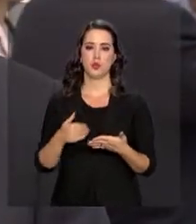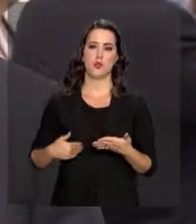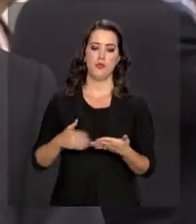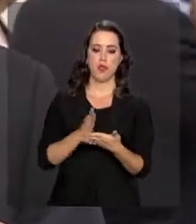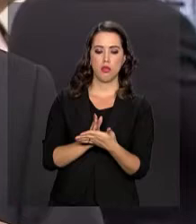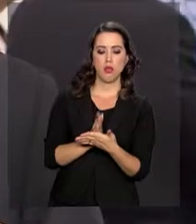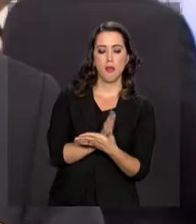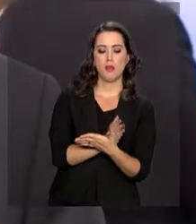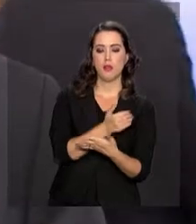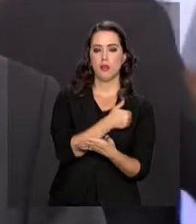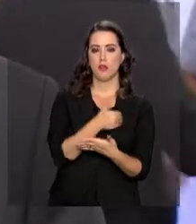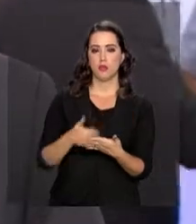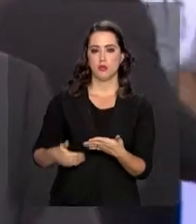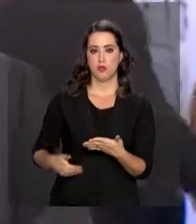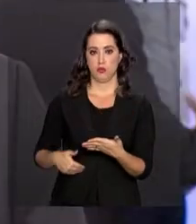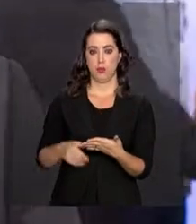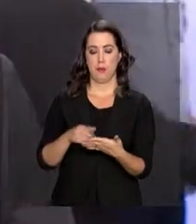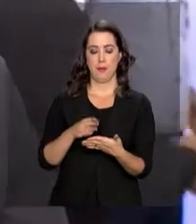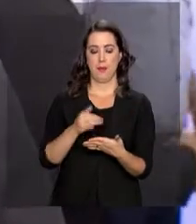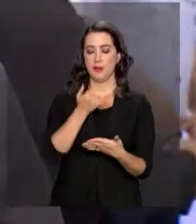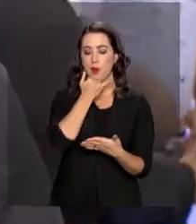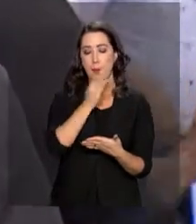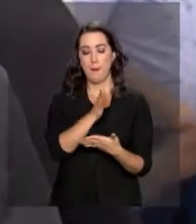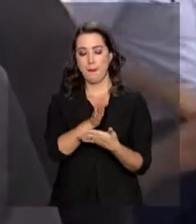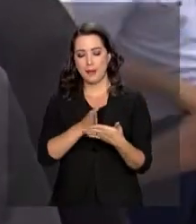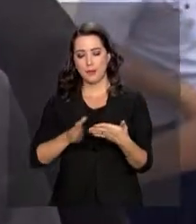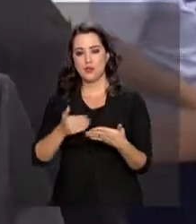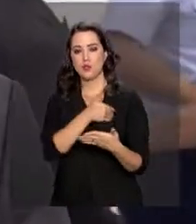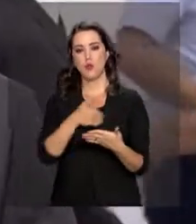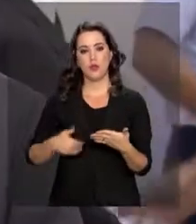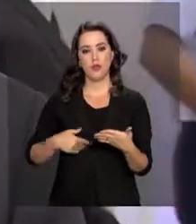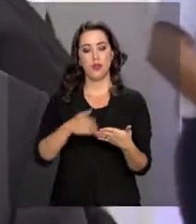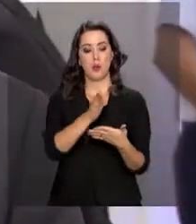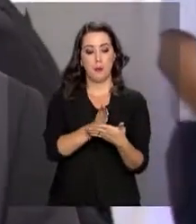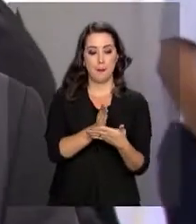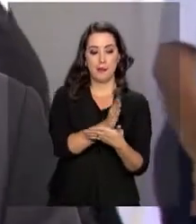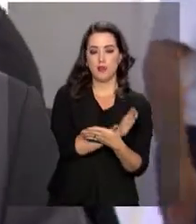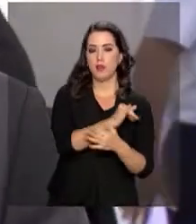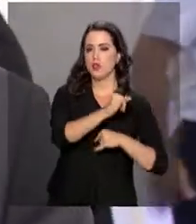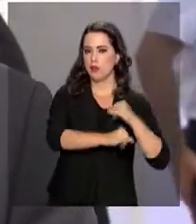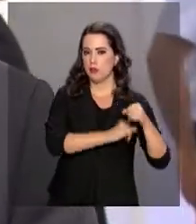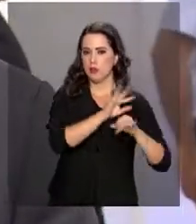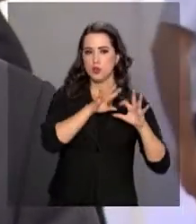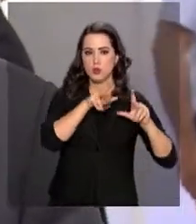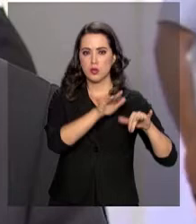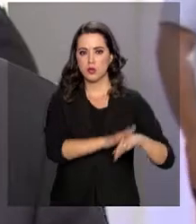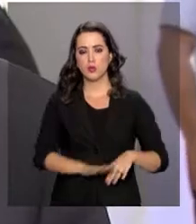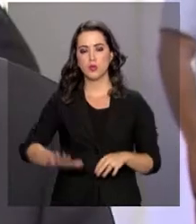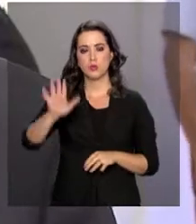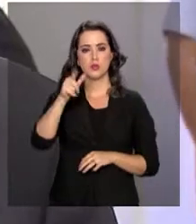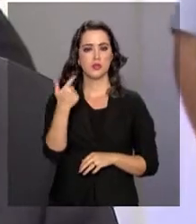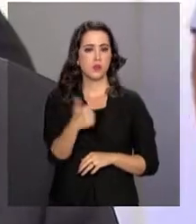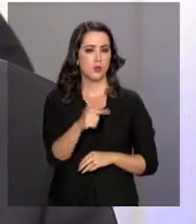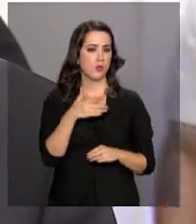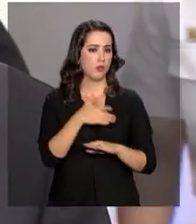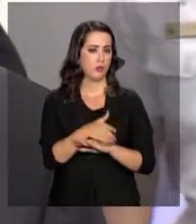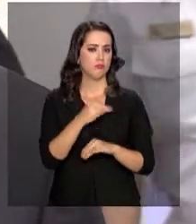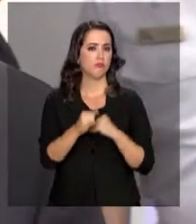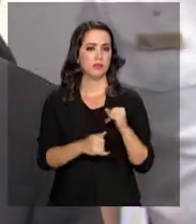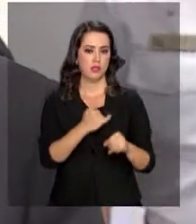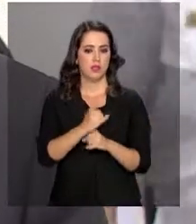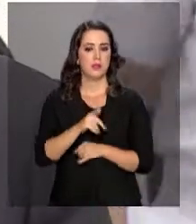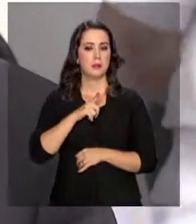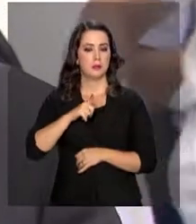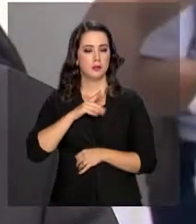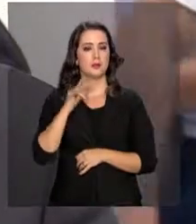não é utilizado, nós vamos levar a banda larga para todos os rincões desse país, ou seja, todas as pequenas localidades que hoje não tem acesso à banda larga, vai ter